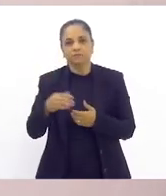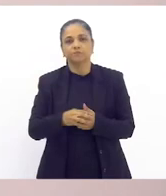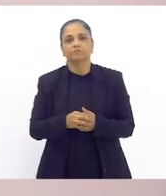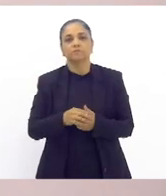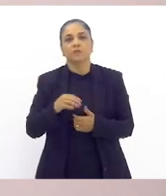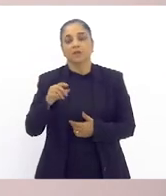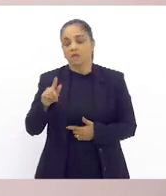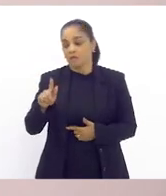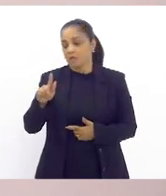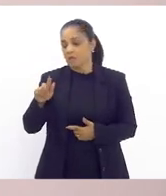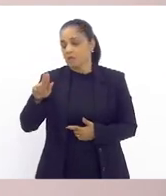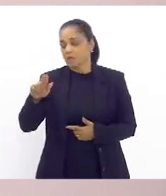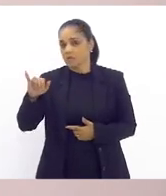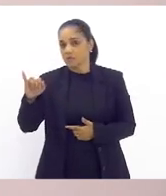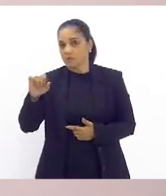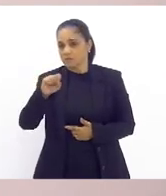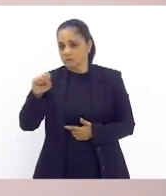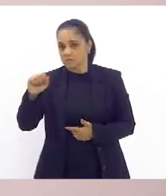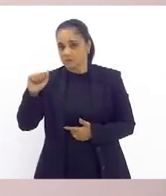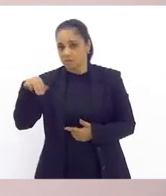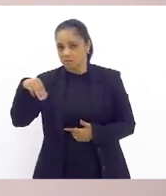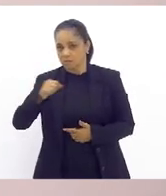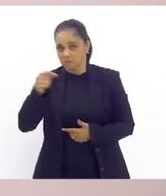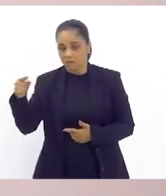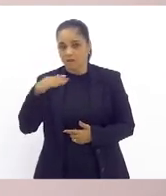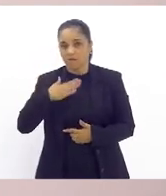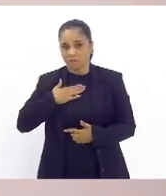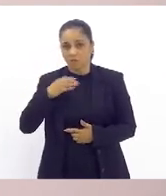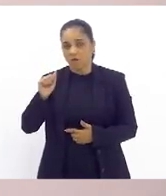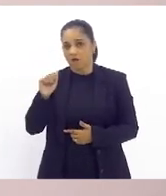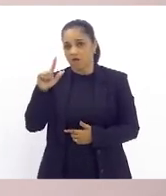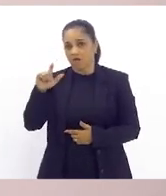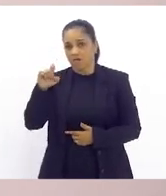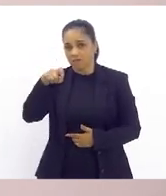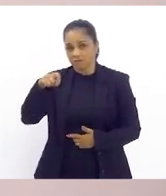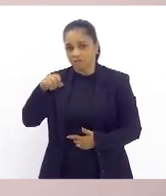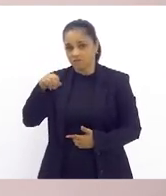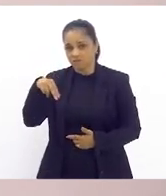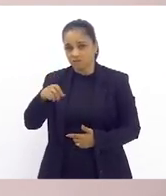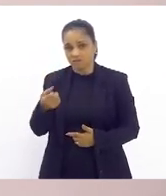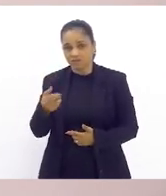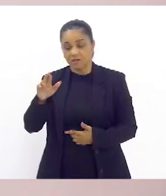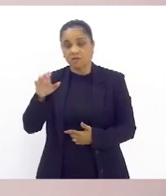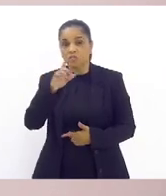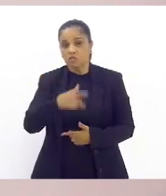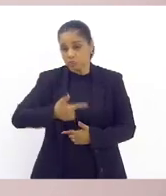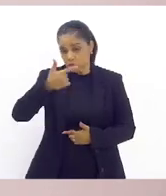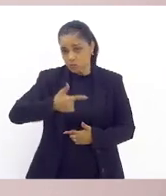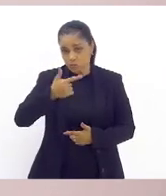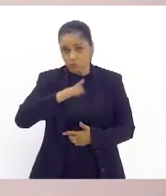eu estou no meu segundo mandato de vereadora na cidade e